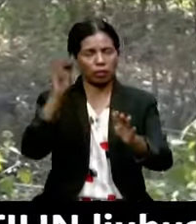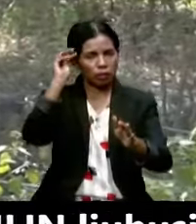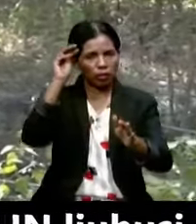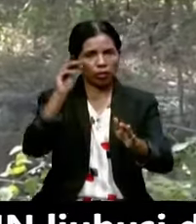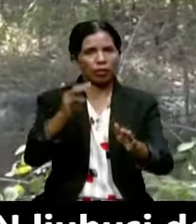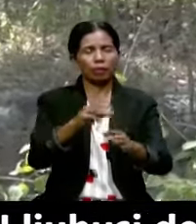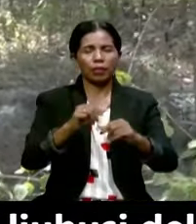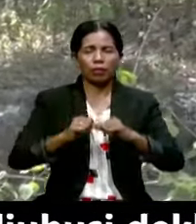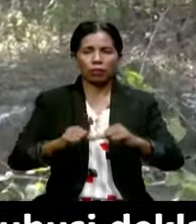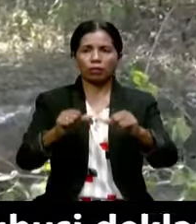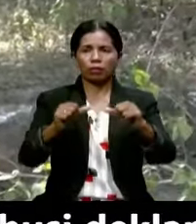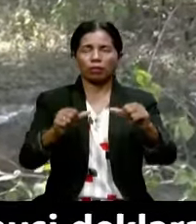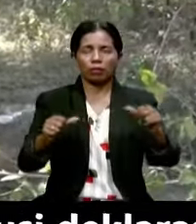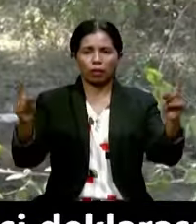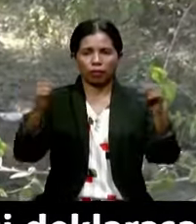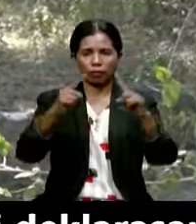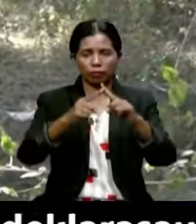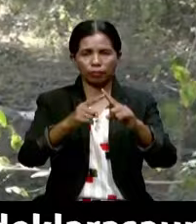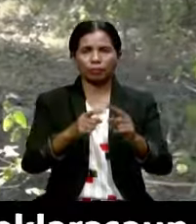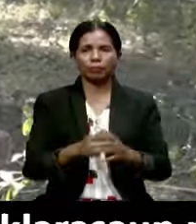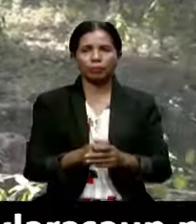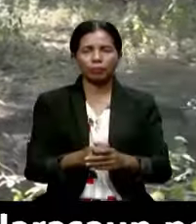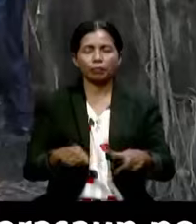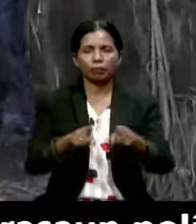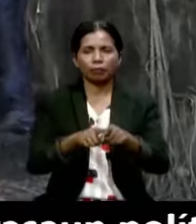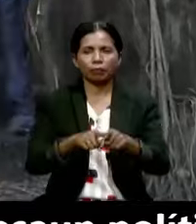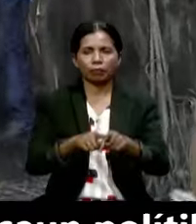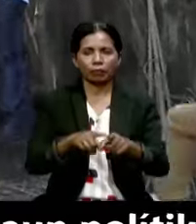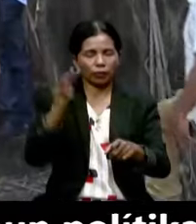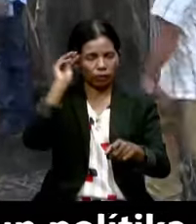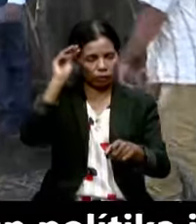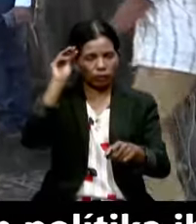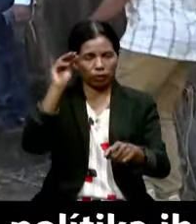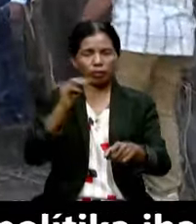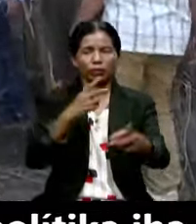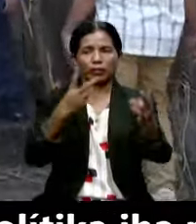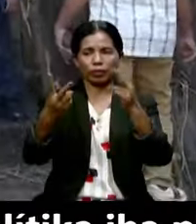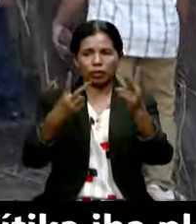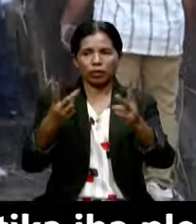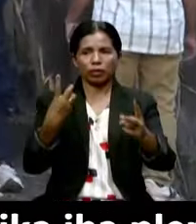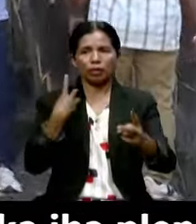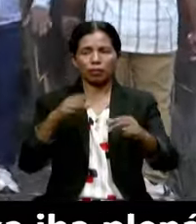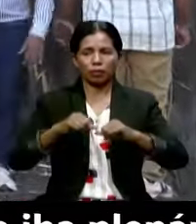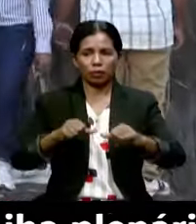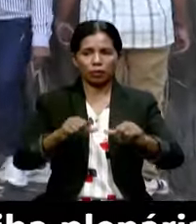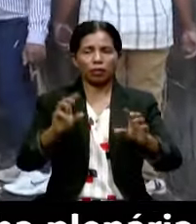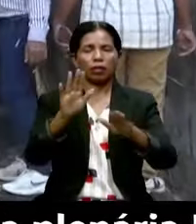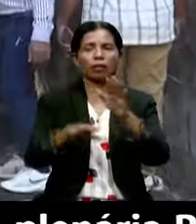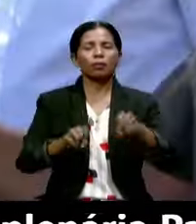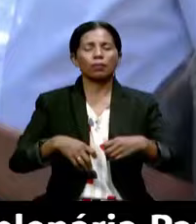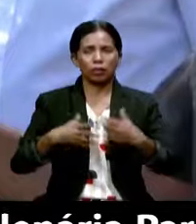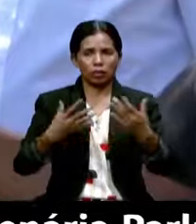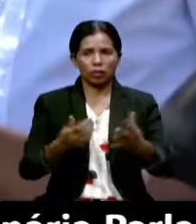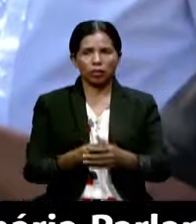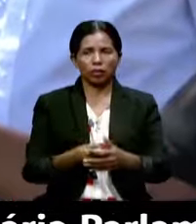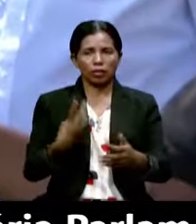minha continuação, NBM, a Nessa Sua Excelência, mais visita a Tiana, minha continuação, né, lá o INSA, o